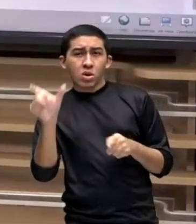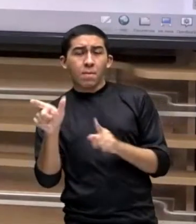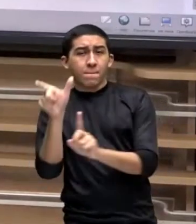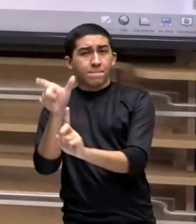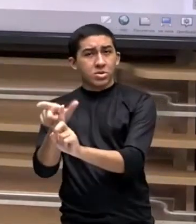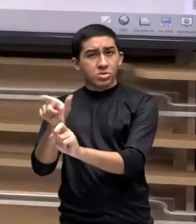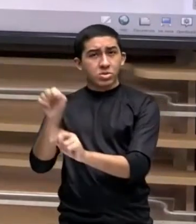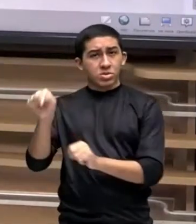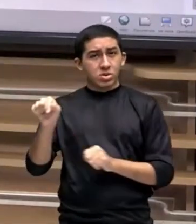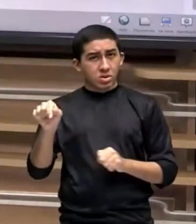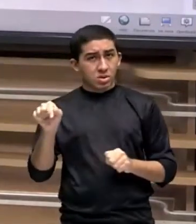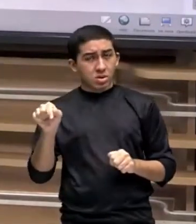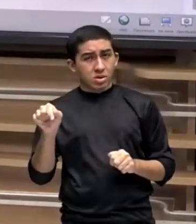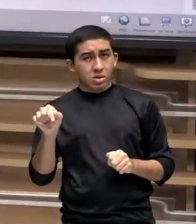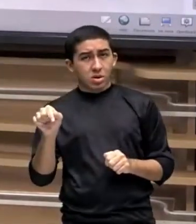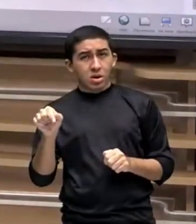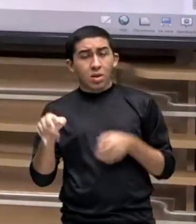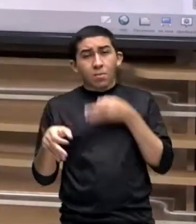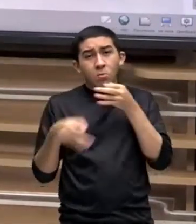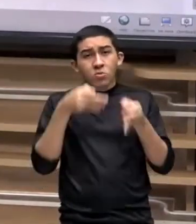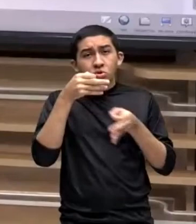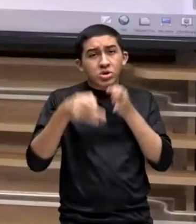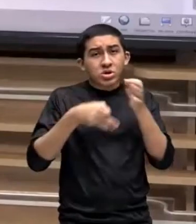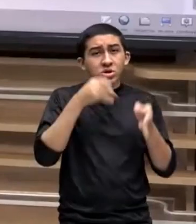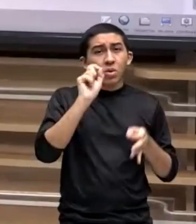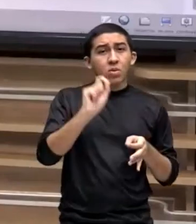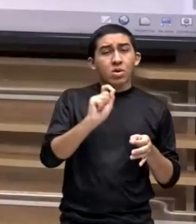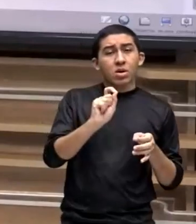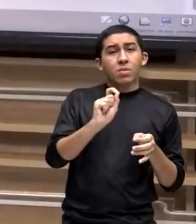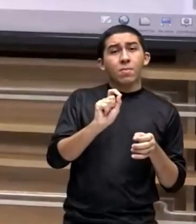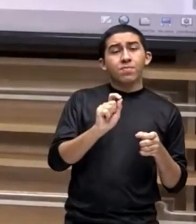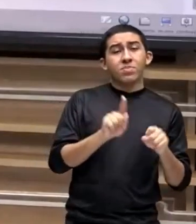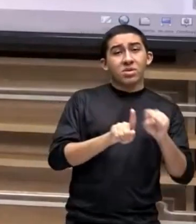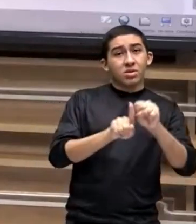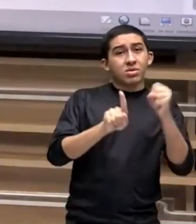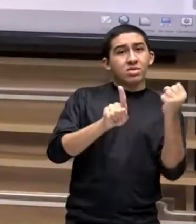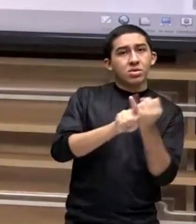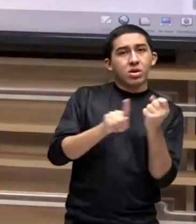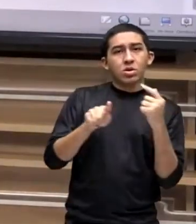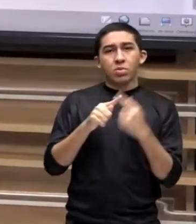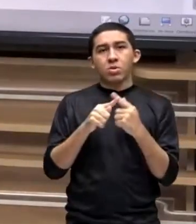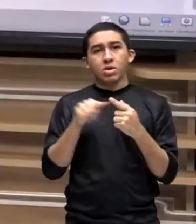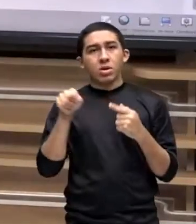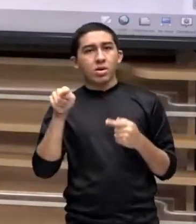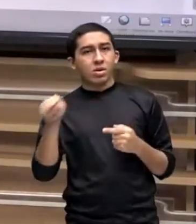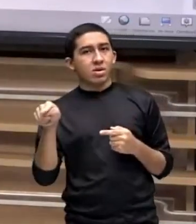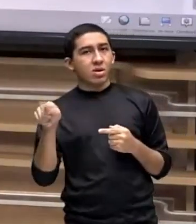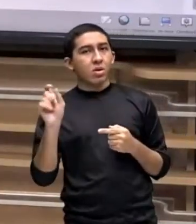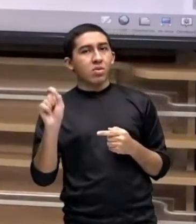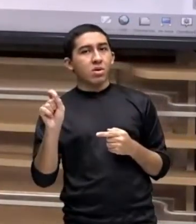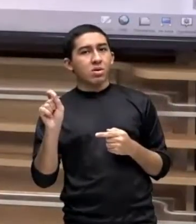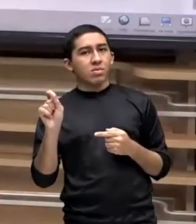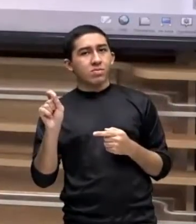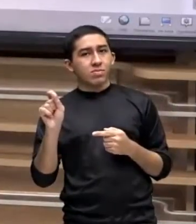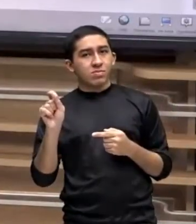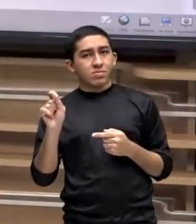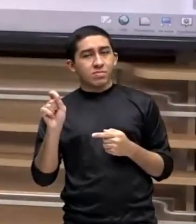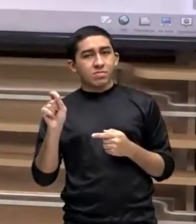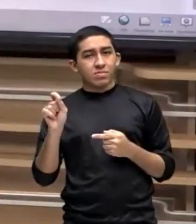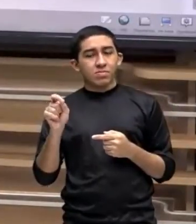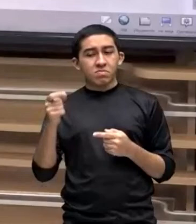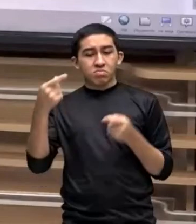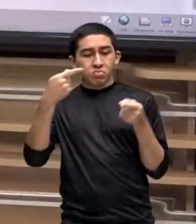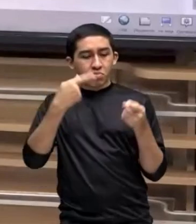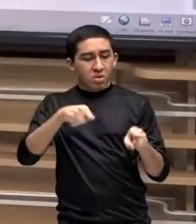Dona Inácia, para tecer uma crítica de uma maneira geral. Por quê? Dona Inácia está ali maltratando uma criança.